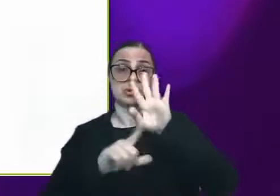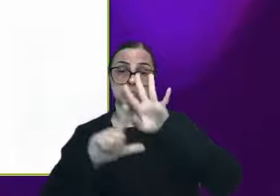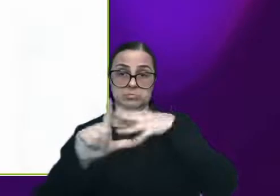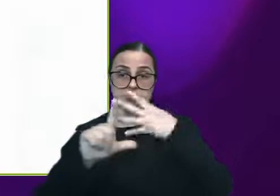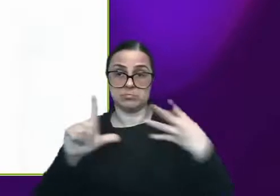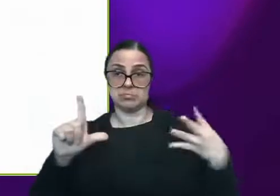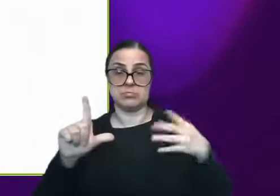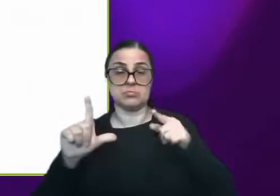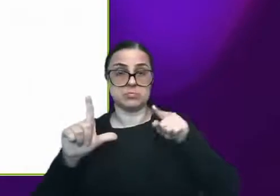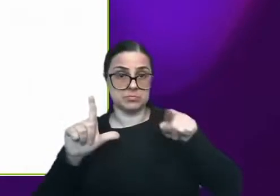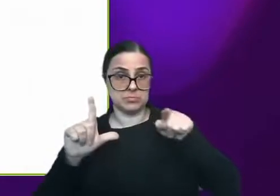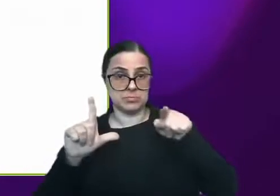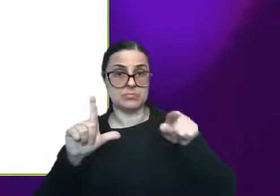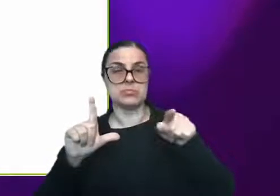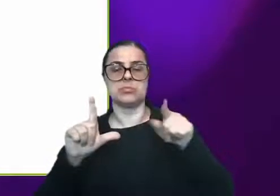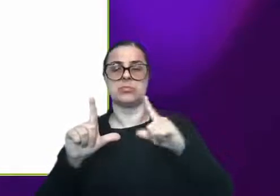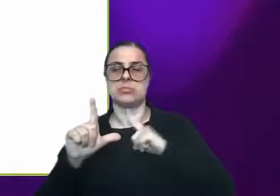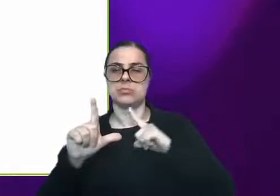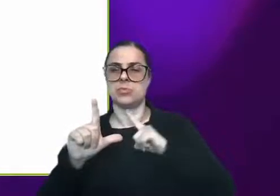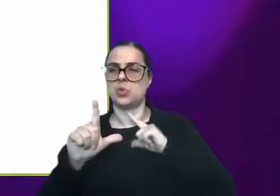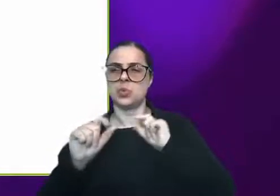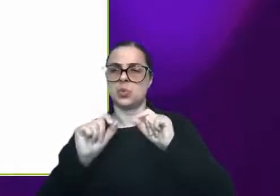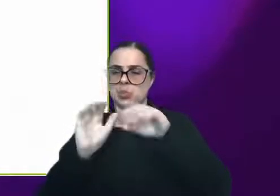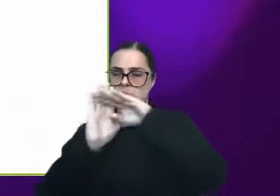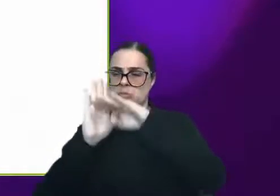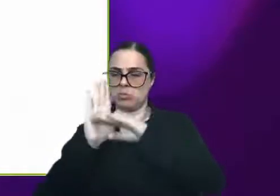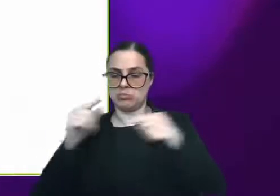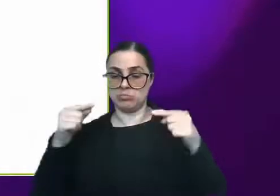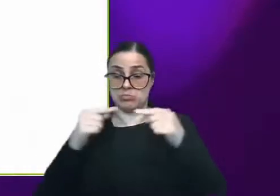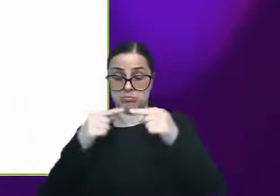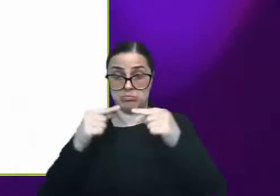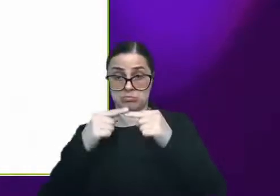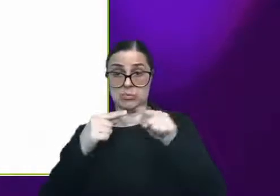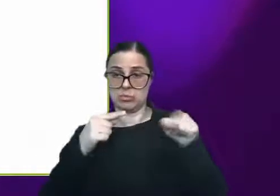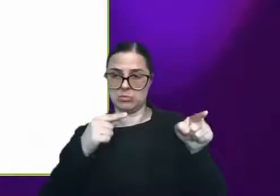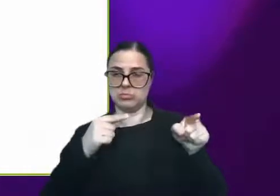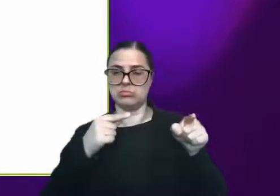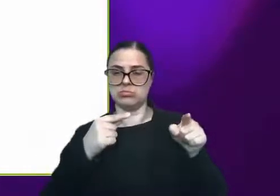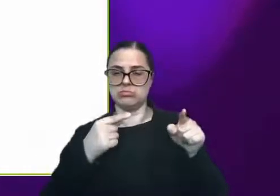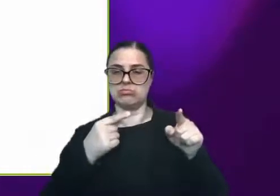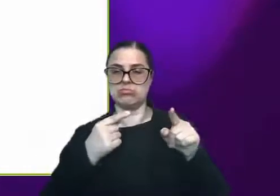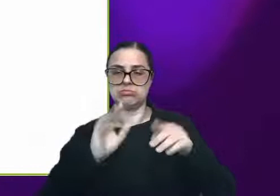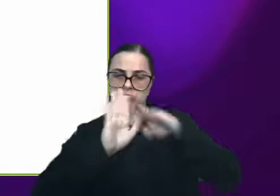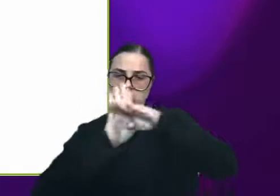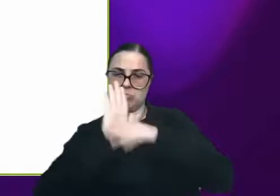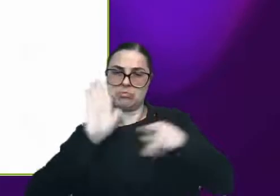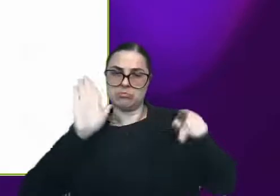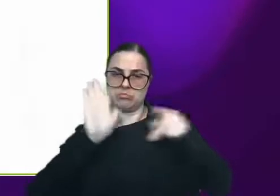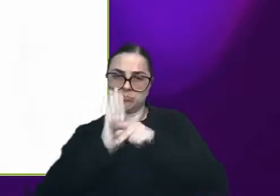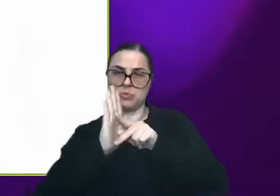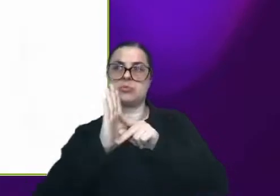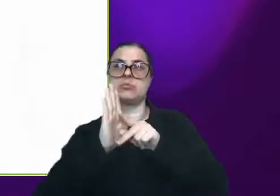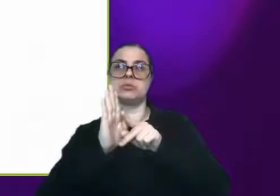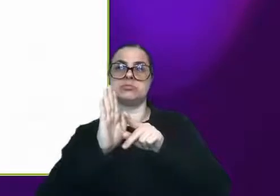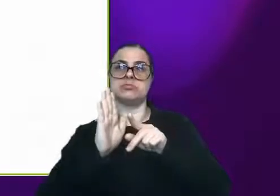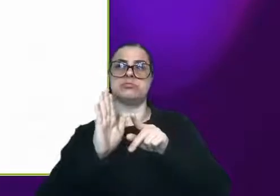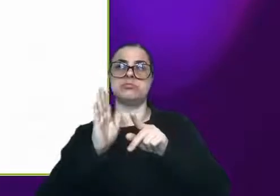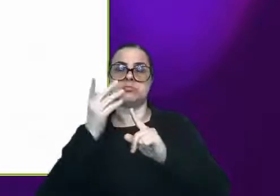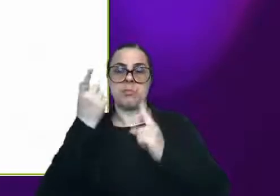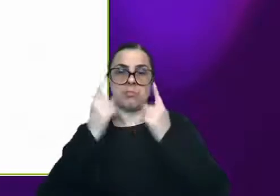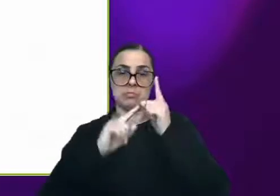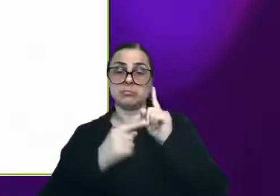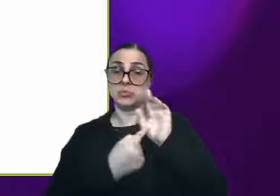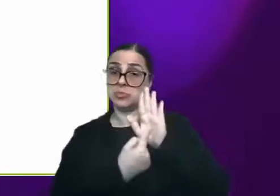tabela, apresento a definição dos critérios de Milano, dentro e fora de Milano. São critérios